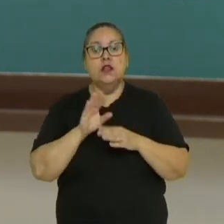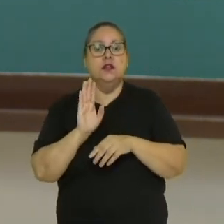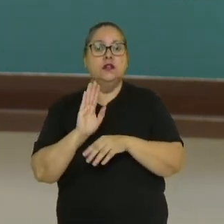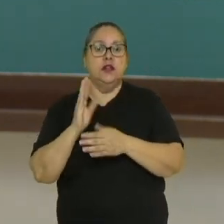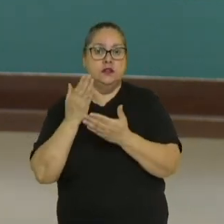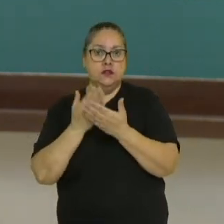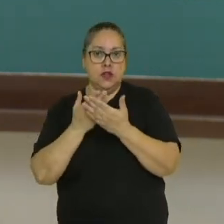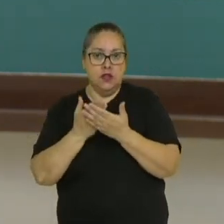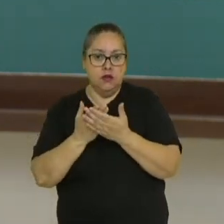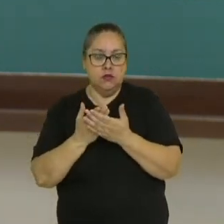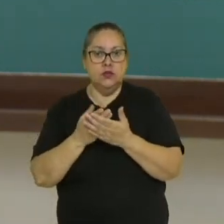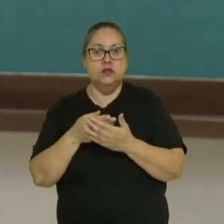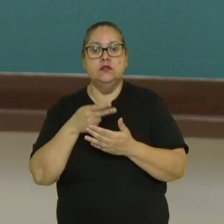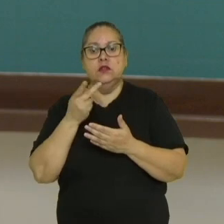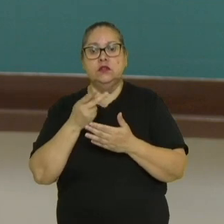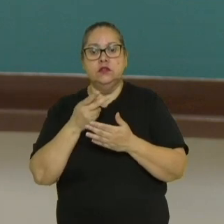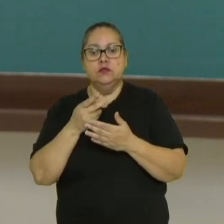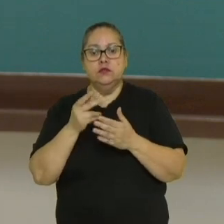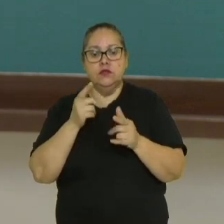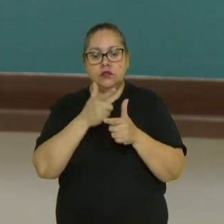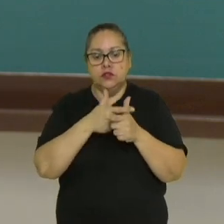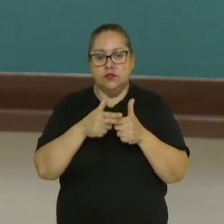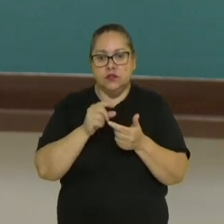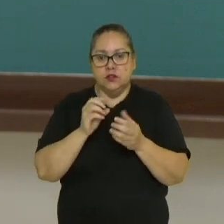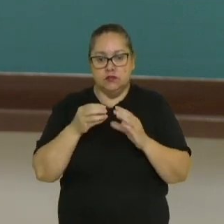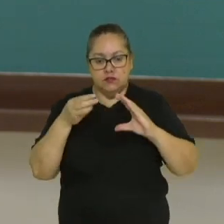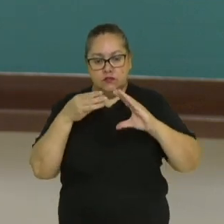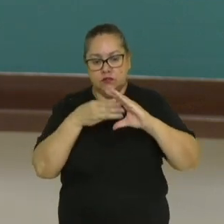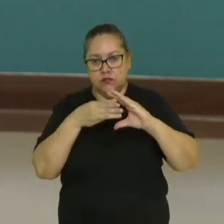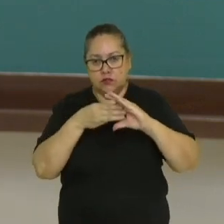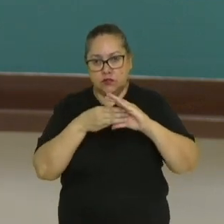Nessa aula, nós falamos sobre divisão celular,